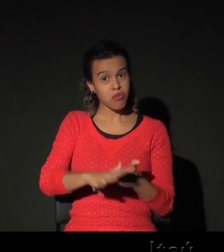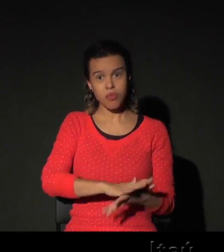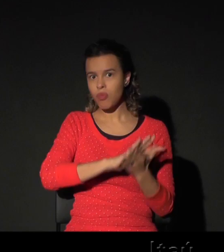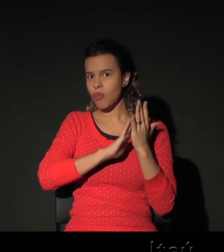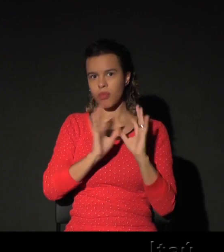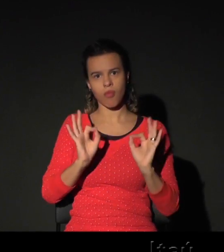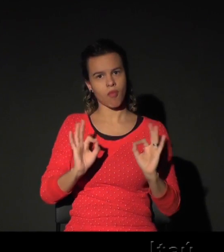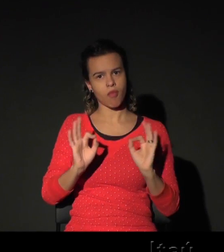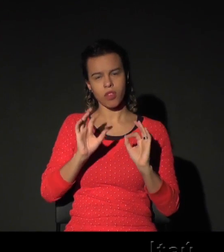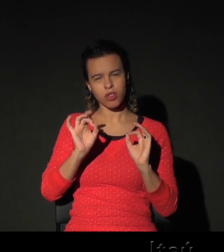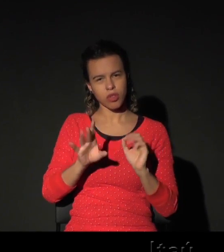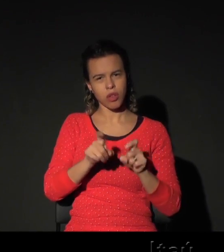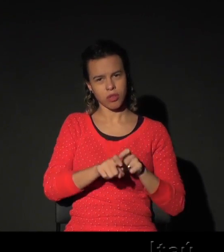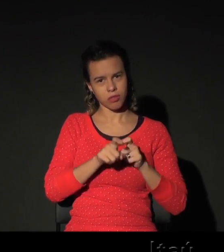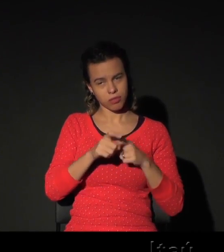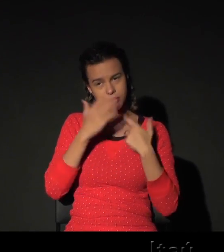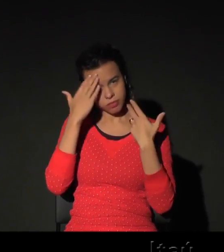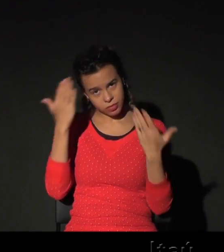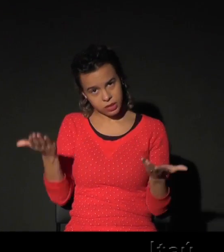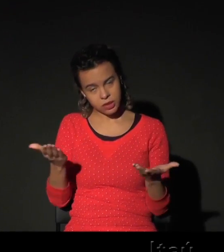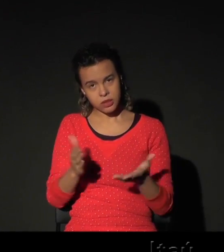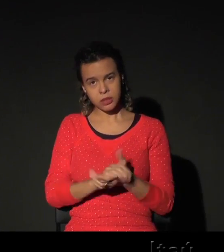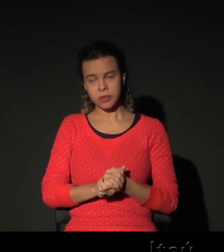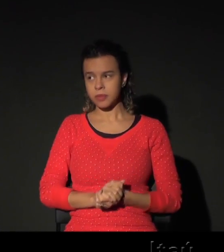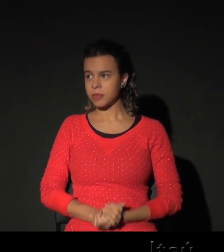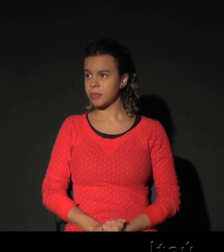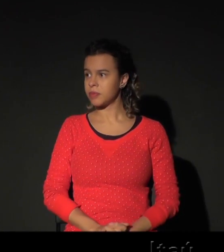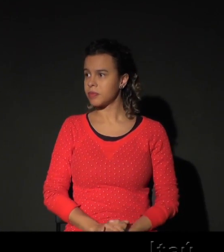sua totalidade muito obrigada